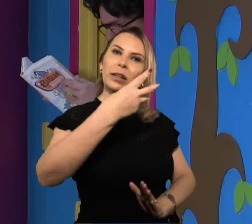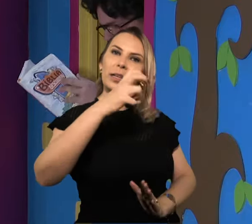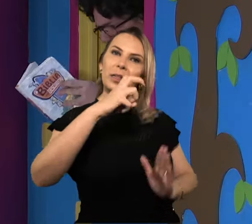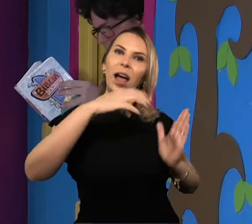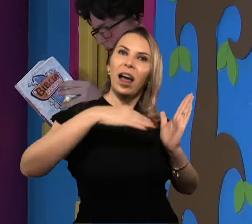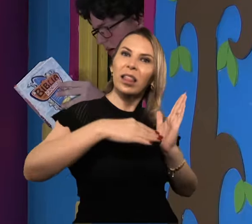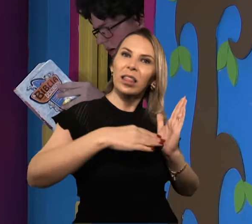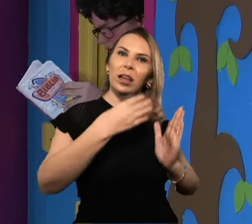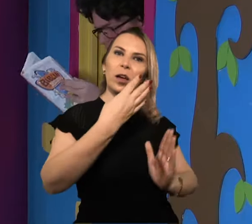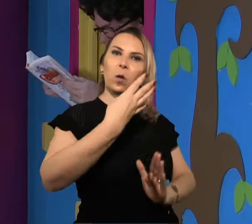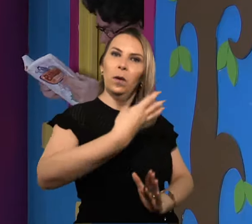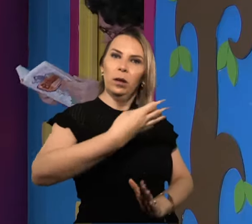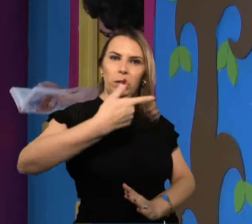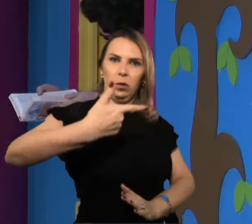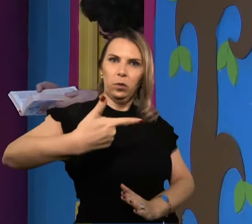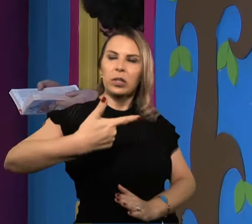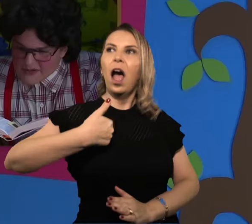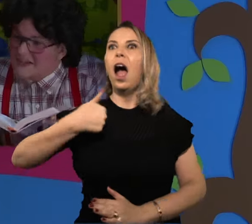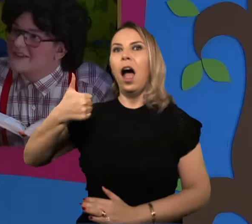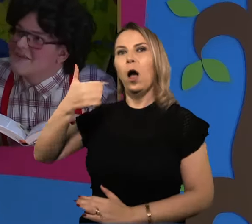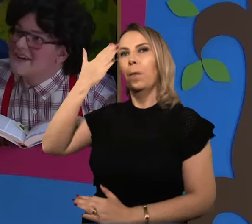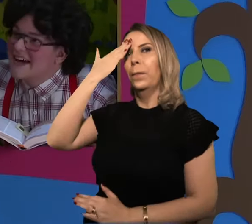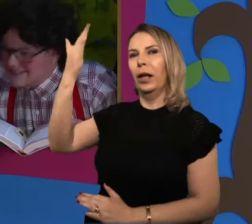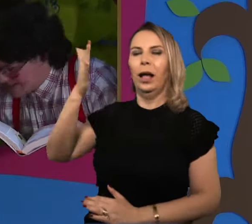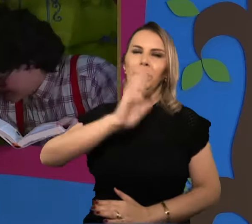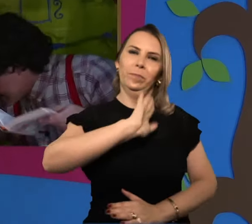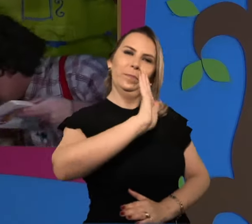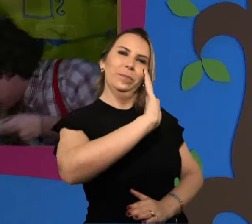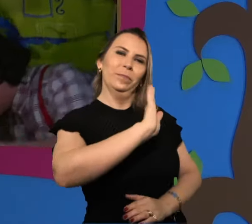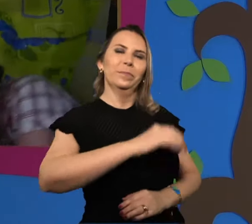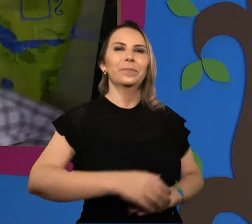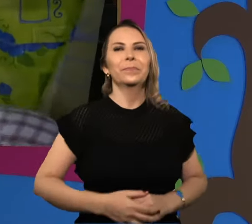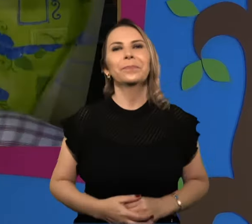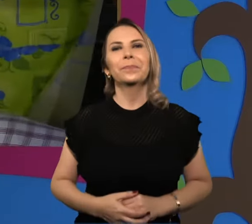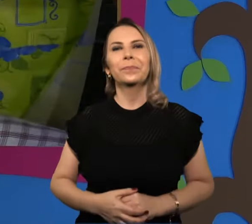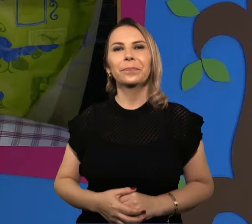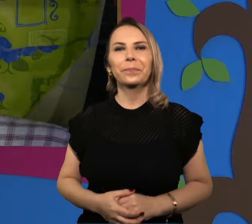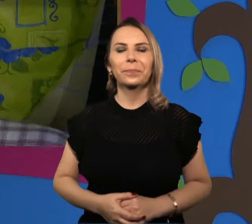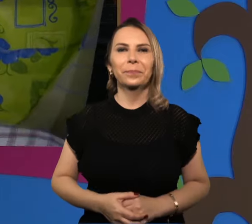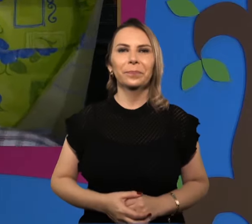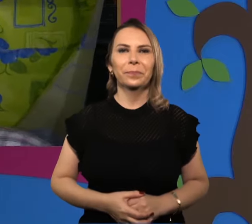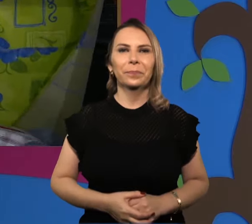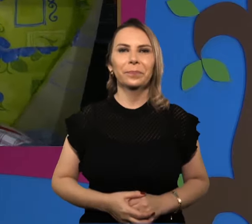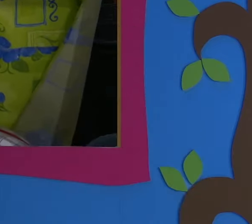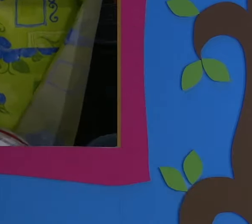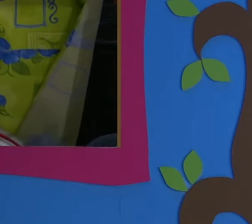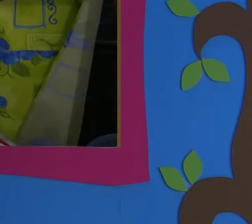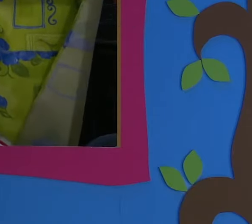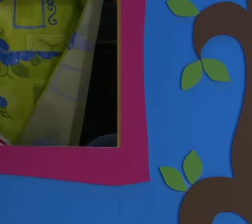João 1,35 até o 42. Certo, obrigado. De nada, tchau, tchau.